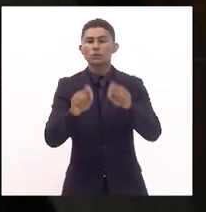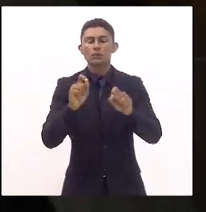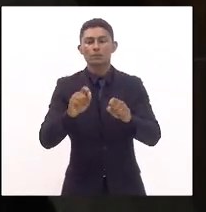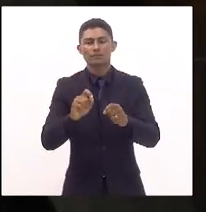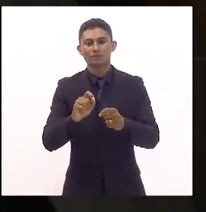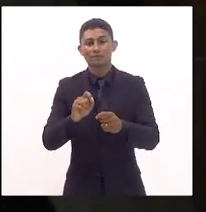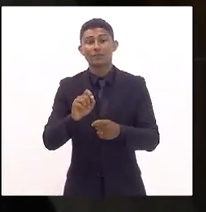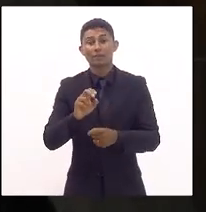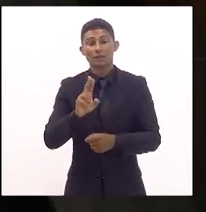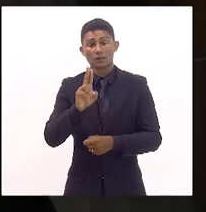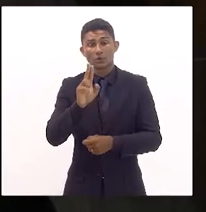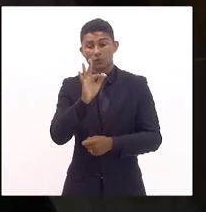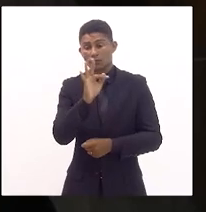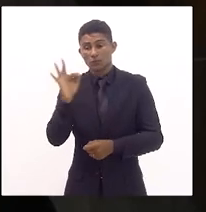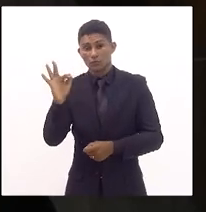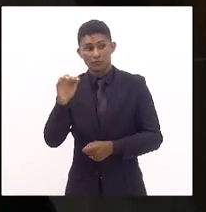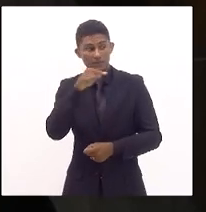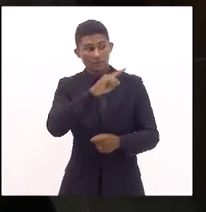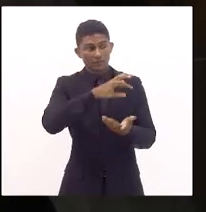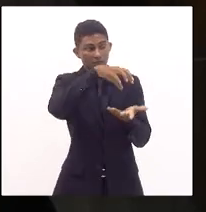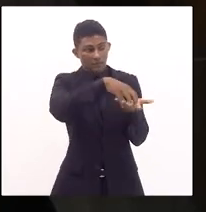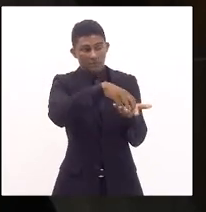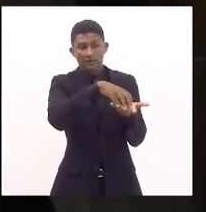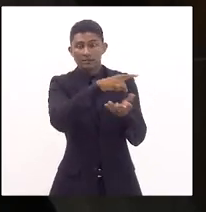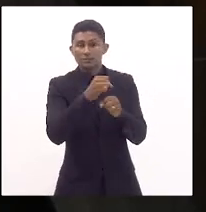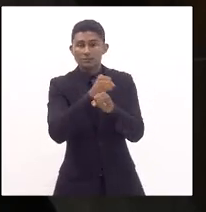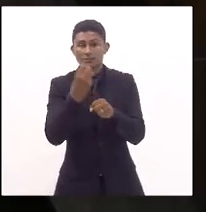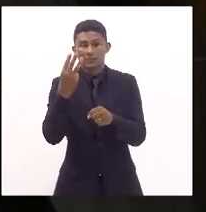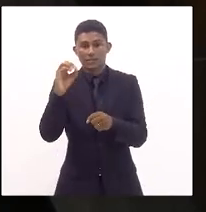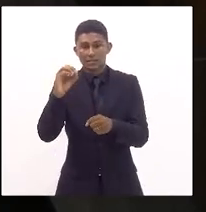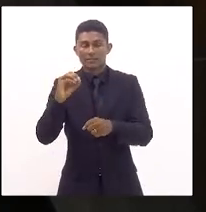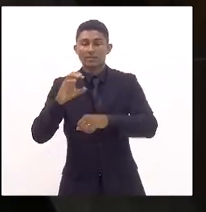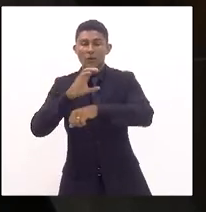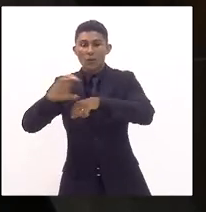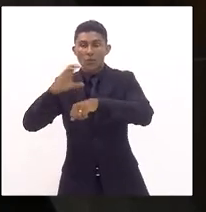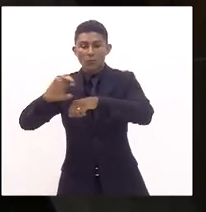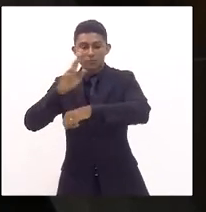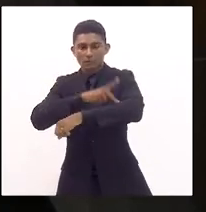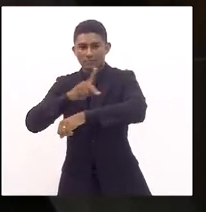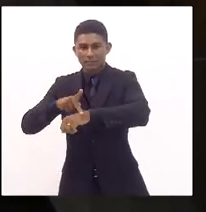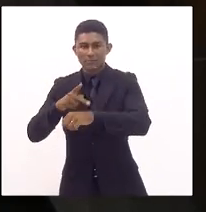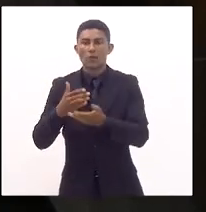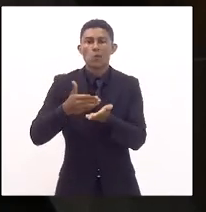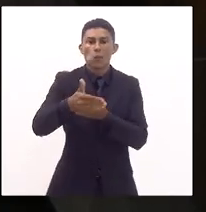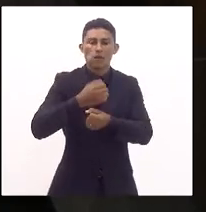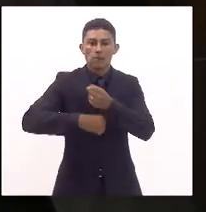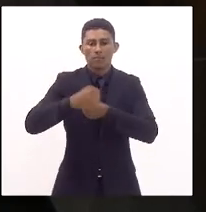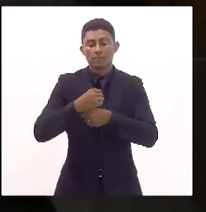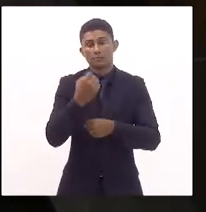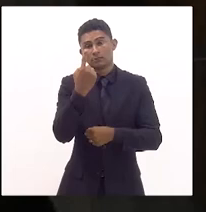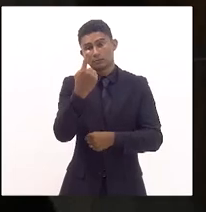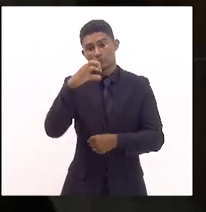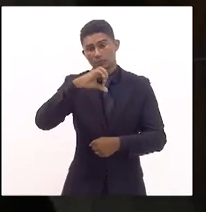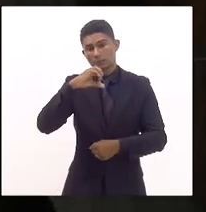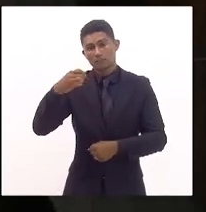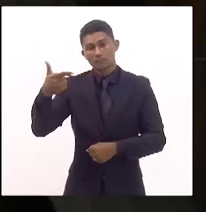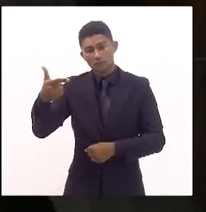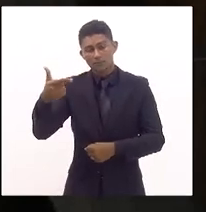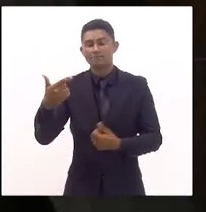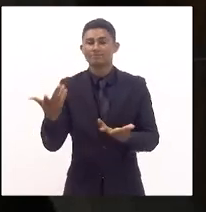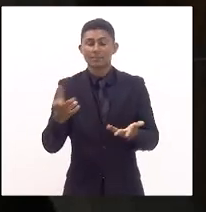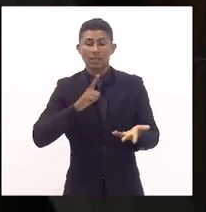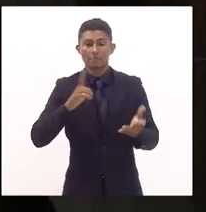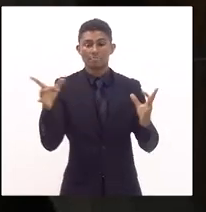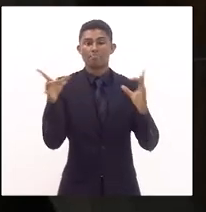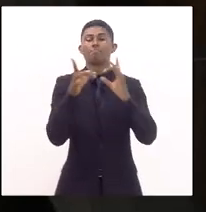Universidade Federal Fluminense naquele município, com o curso de pedagogia que foi implantado em 1992, uma parceria